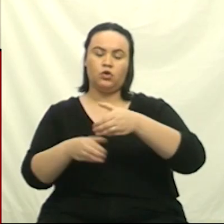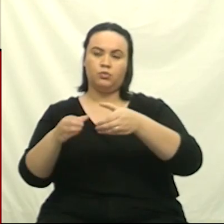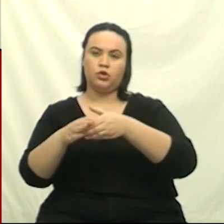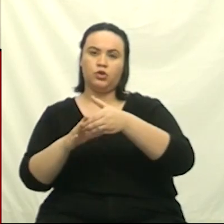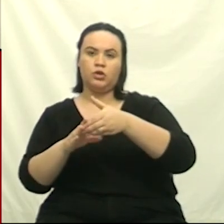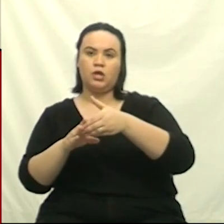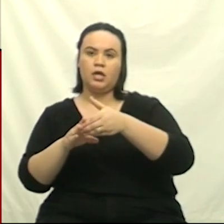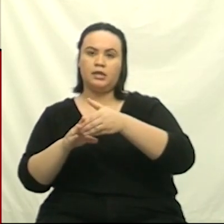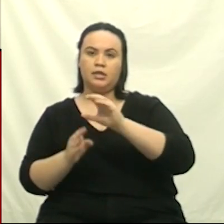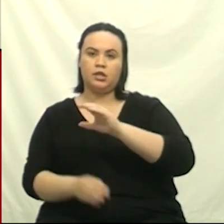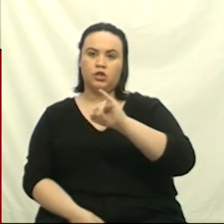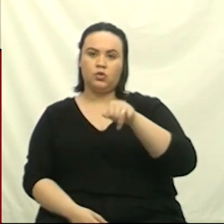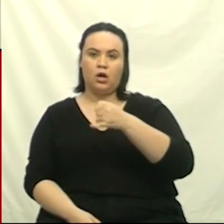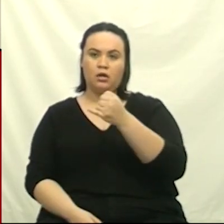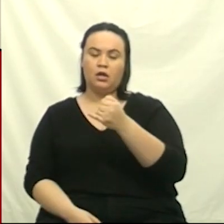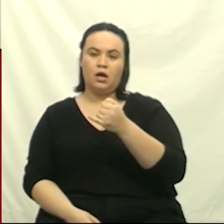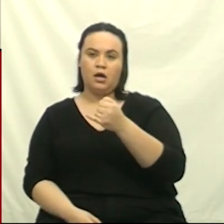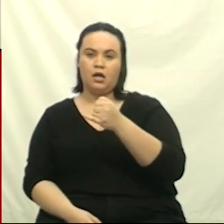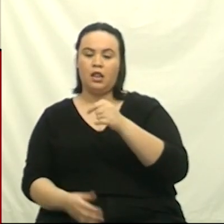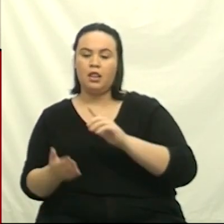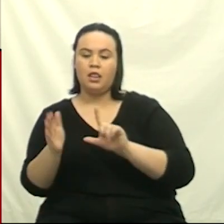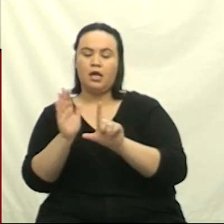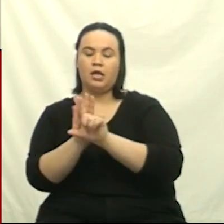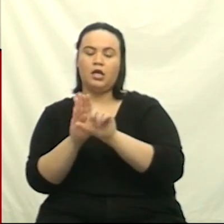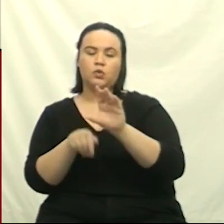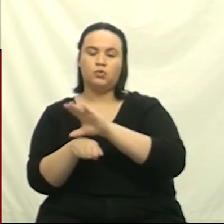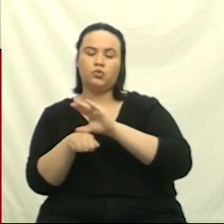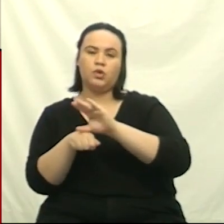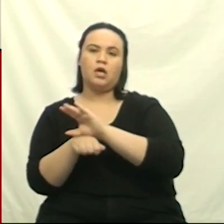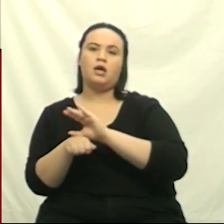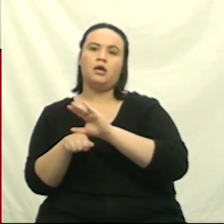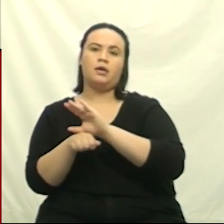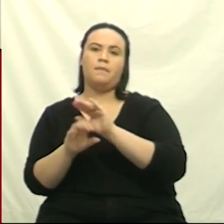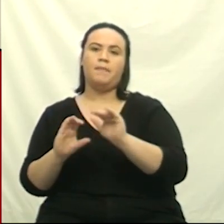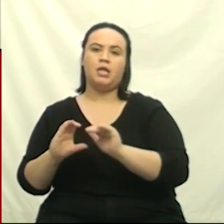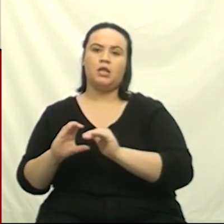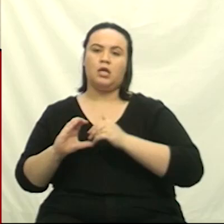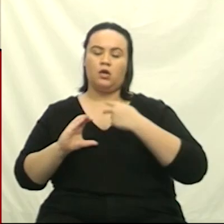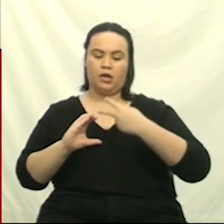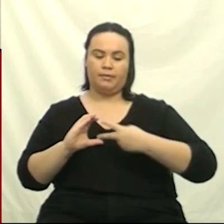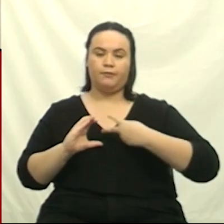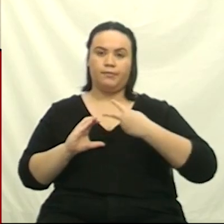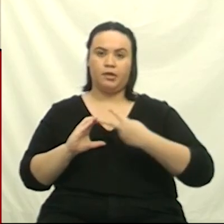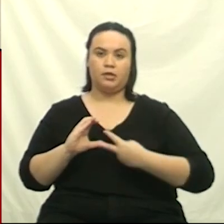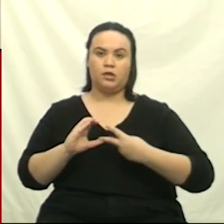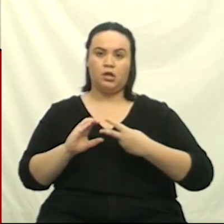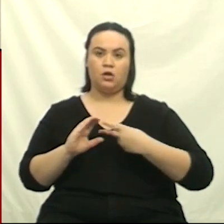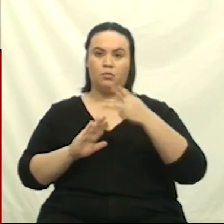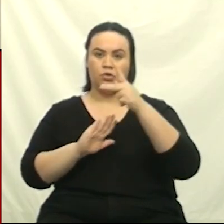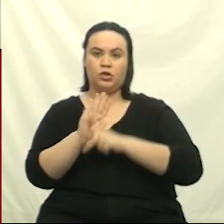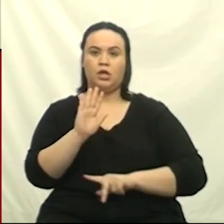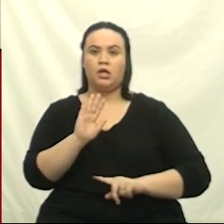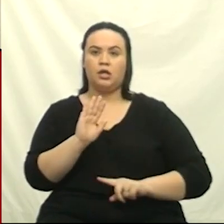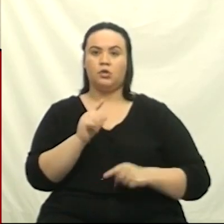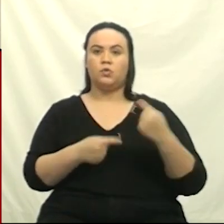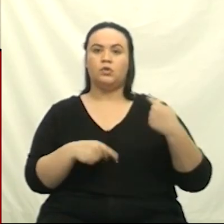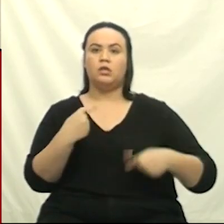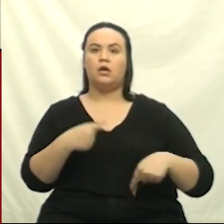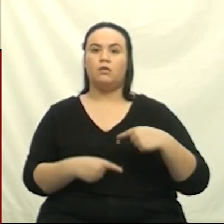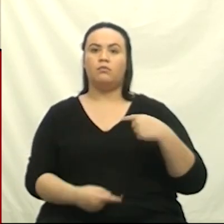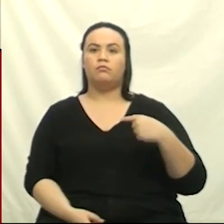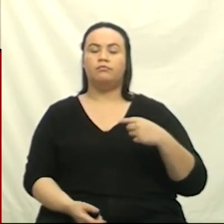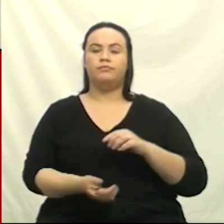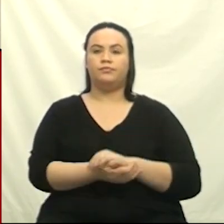justiça redação opinou pela legalidade e constitucionalidade e encaminhou ao plenário o projeto está em discussão